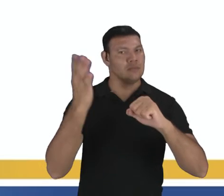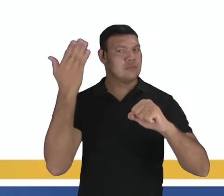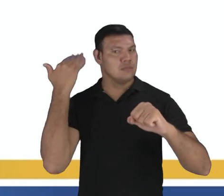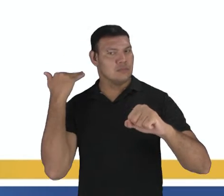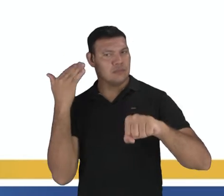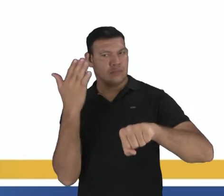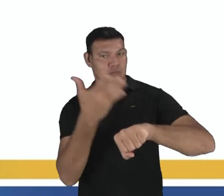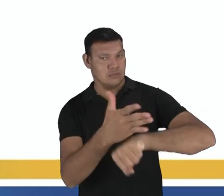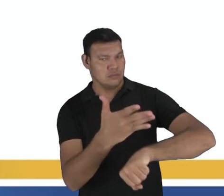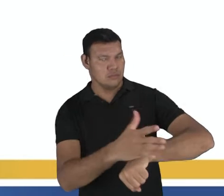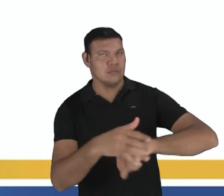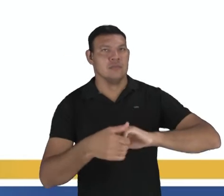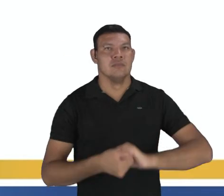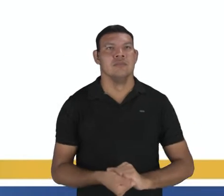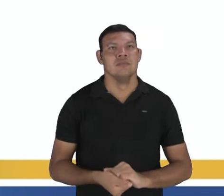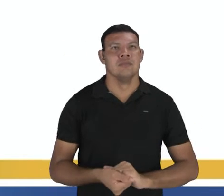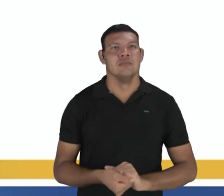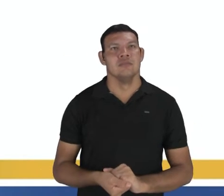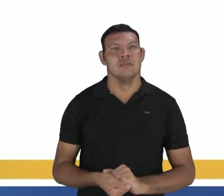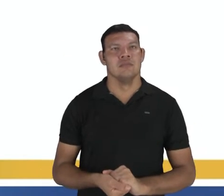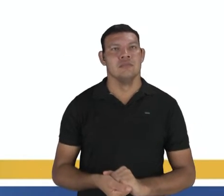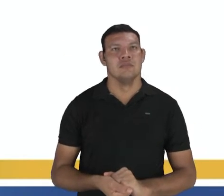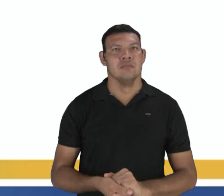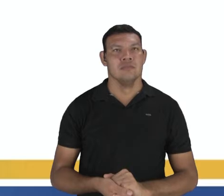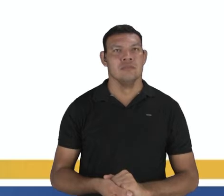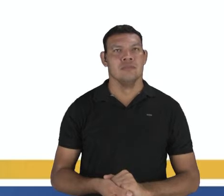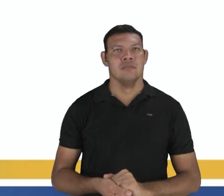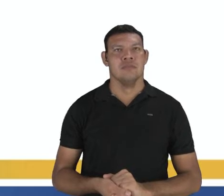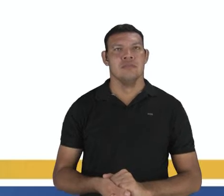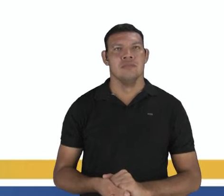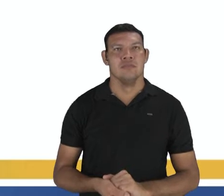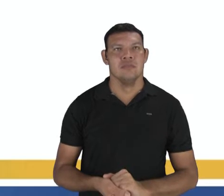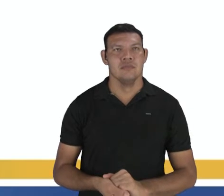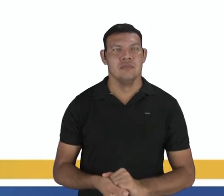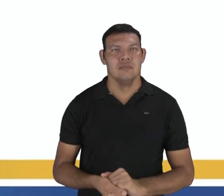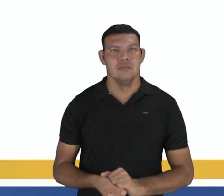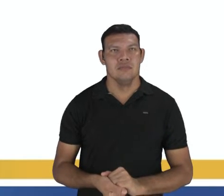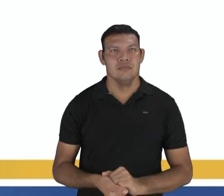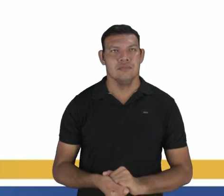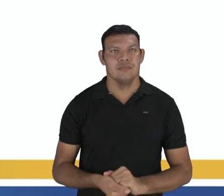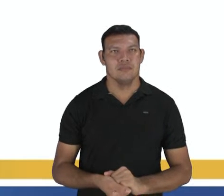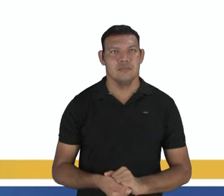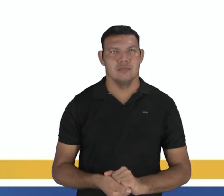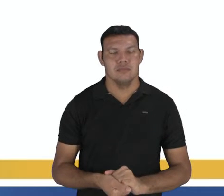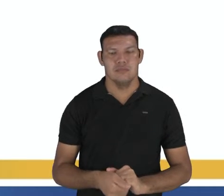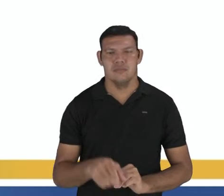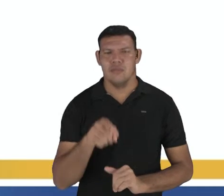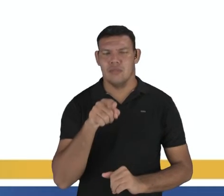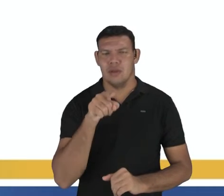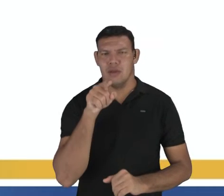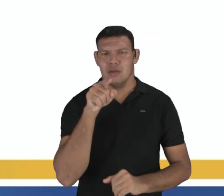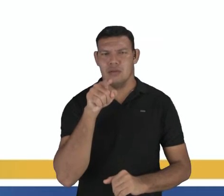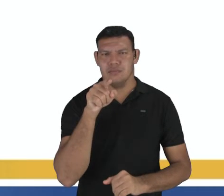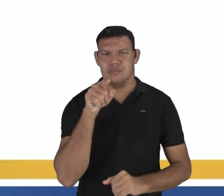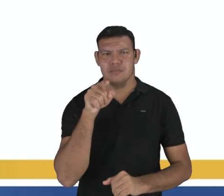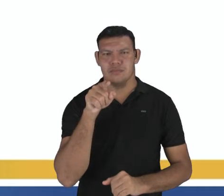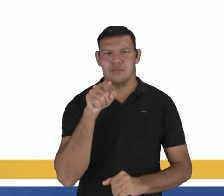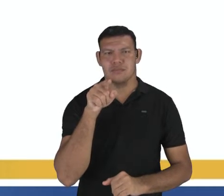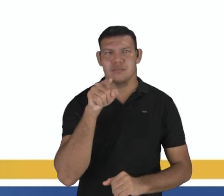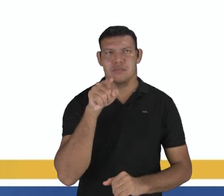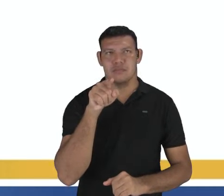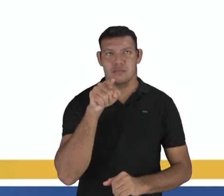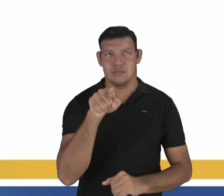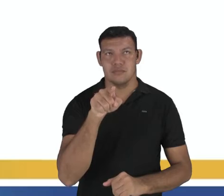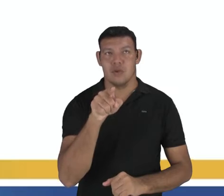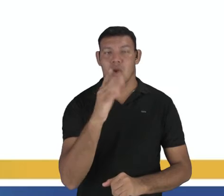particípio passado. Have you eaten Korean food? Você comeu comida coreana?